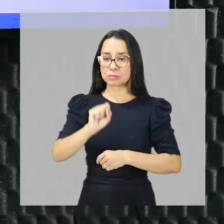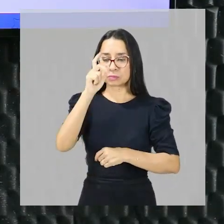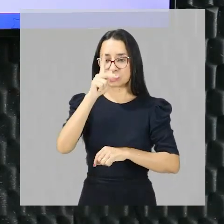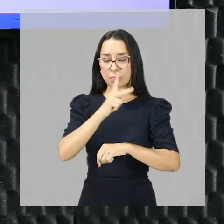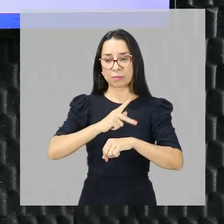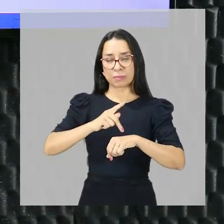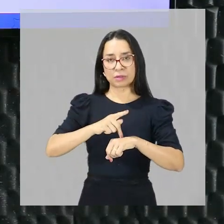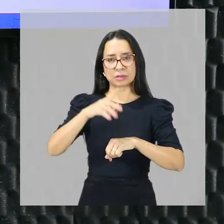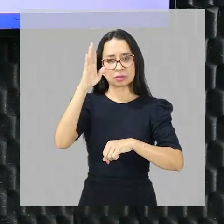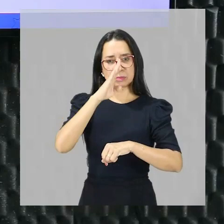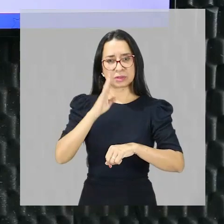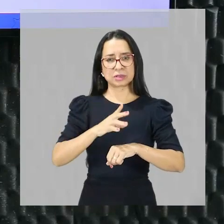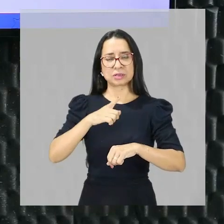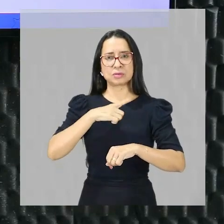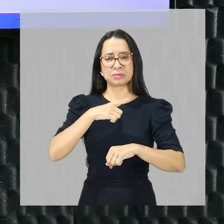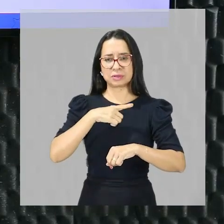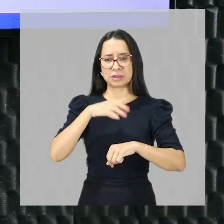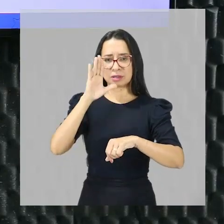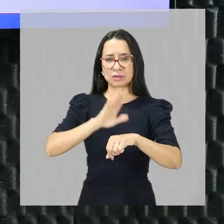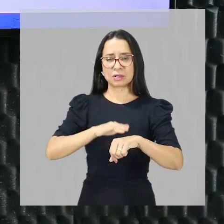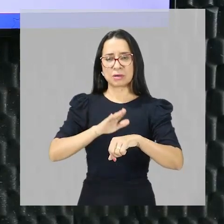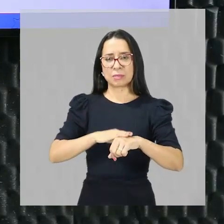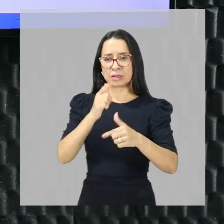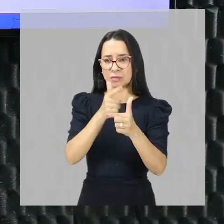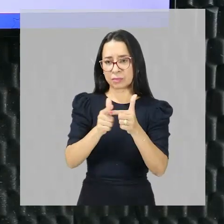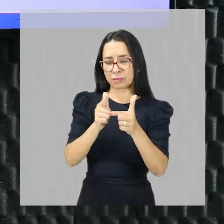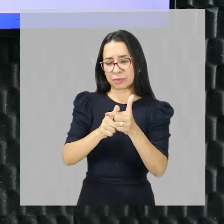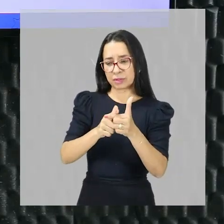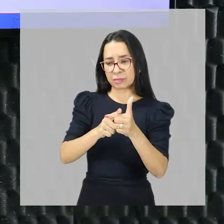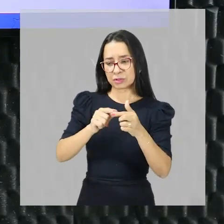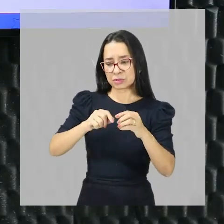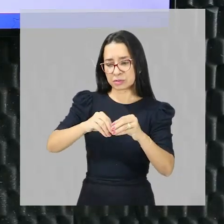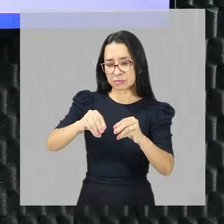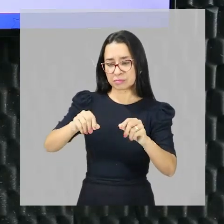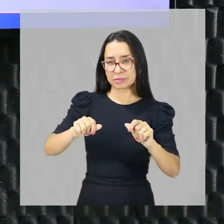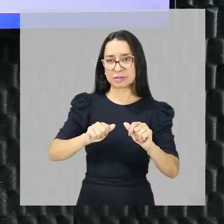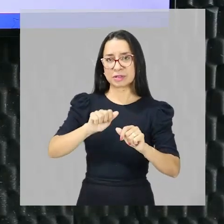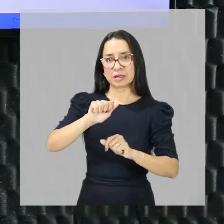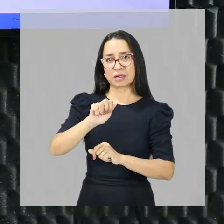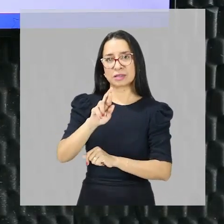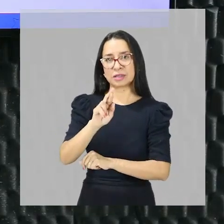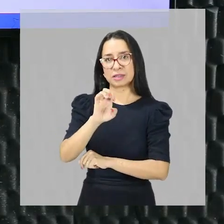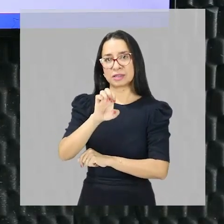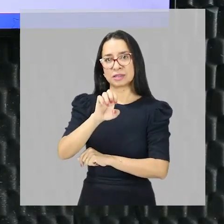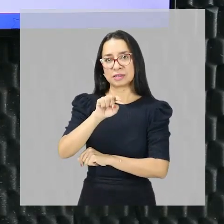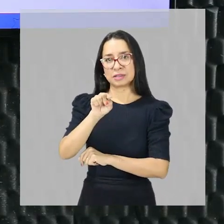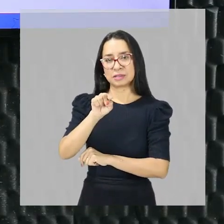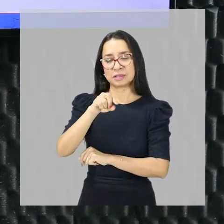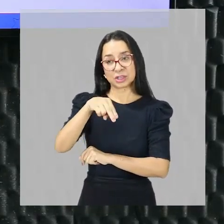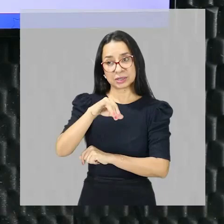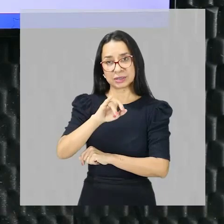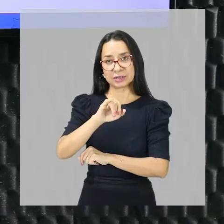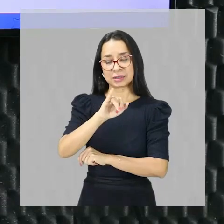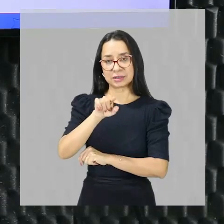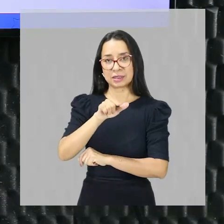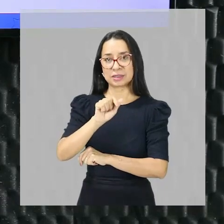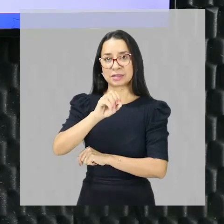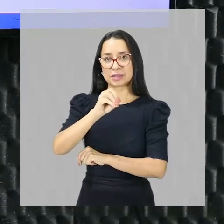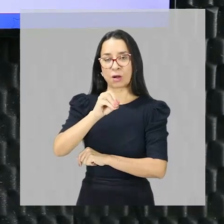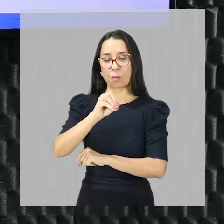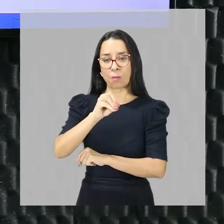ele tem, tá certo? É o chamado problema de arenização, tá? Arenização, o que é, Marcos? Anota aí com